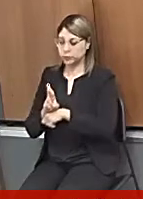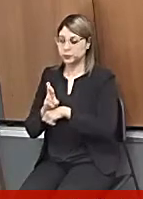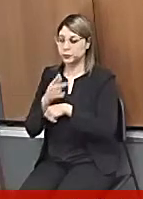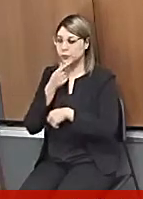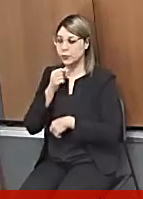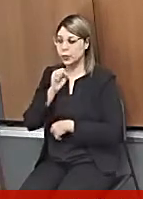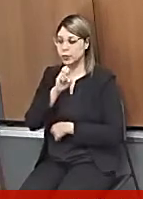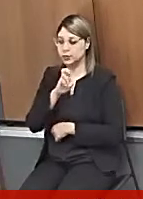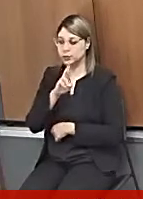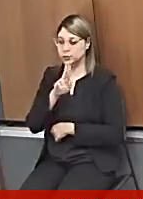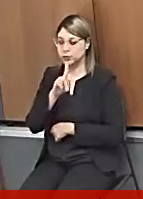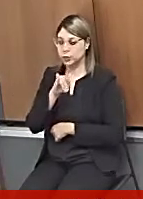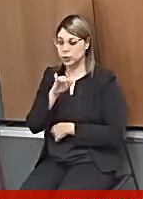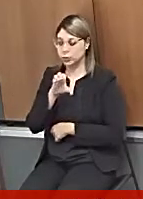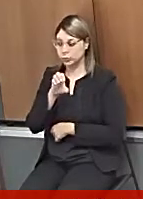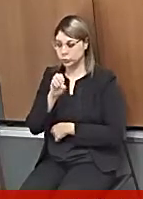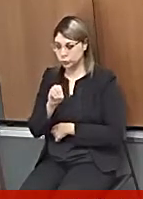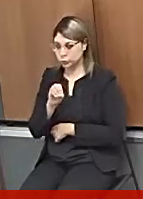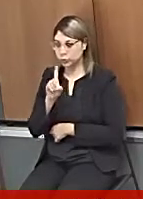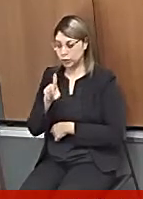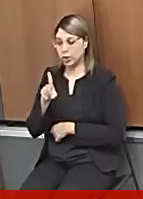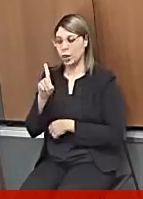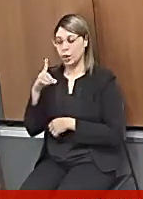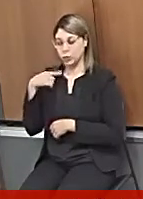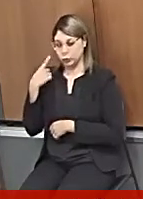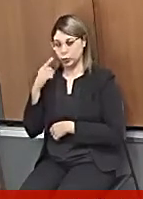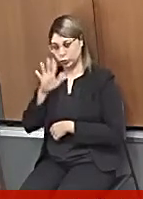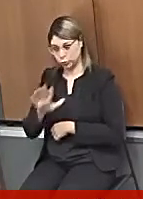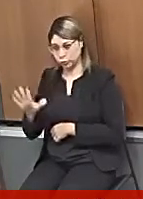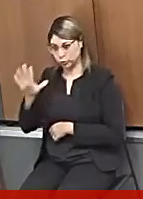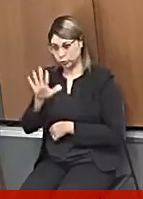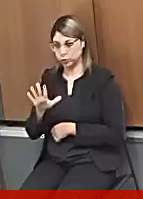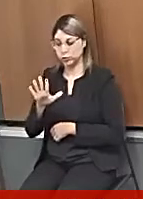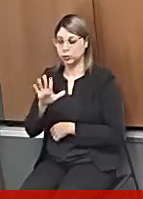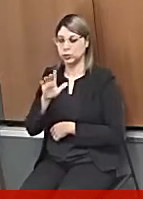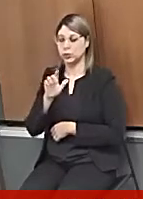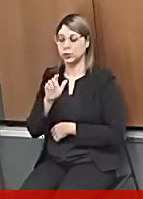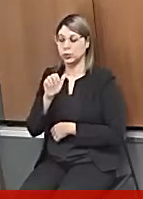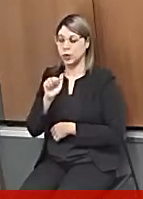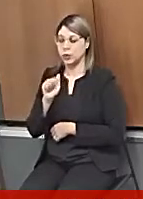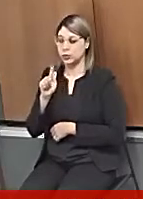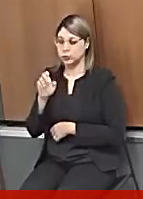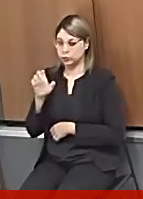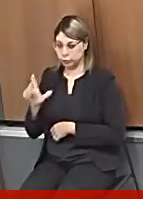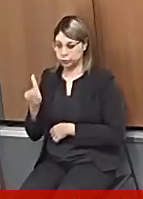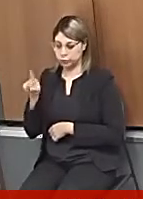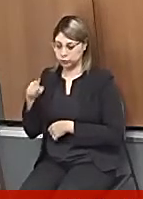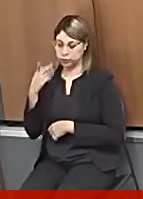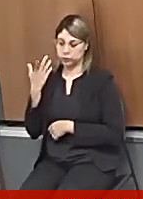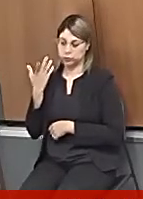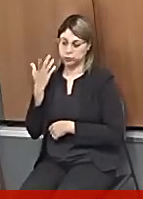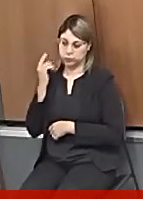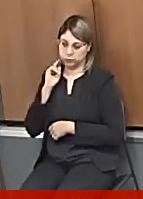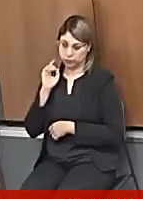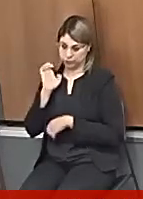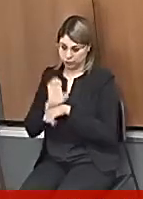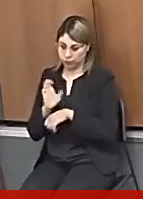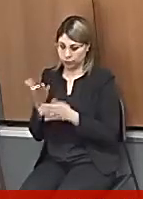sérgio pessoa de paulo de castro que o advogado-geral da agenda está o doutor danilo tem a palavra